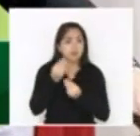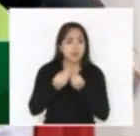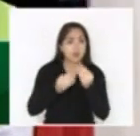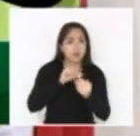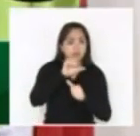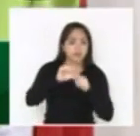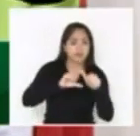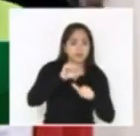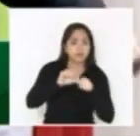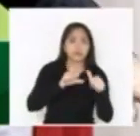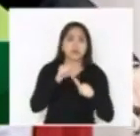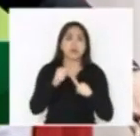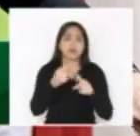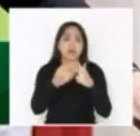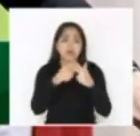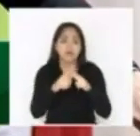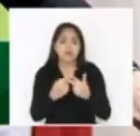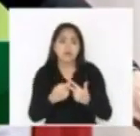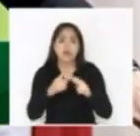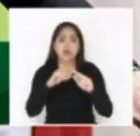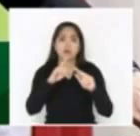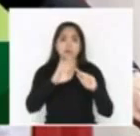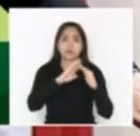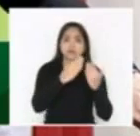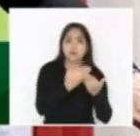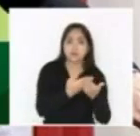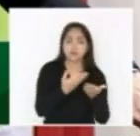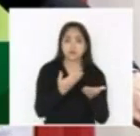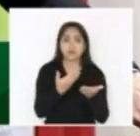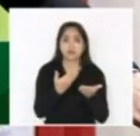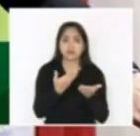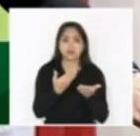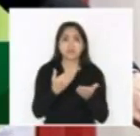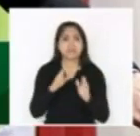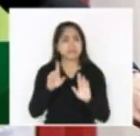escola? Será que nós vamos voltar esse tempo?